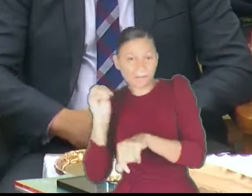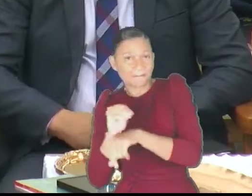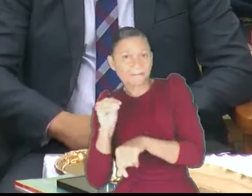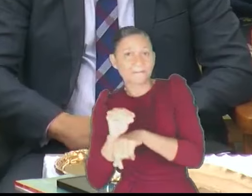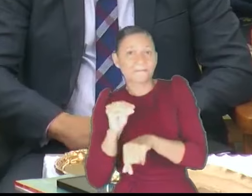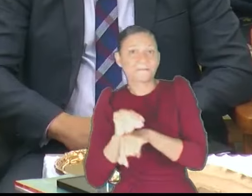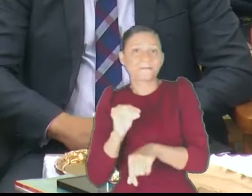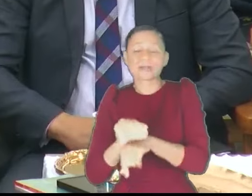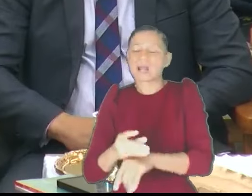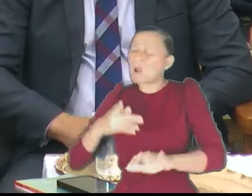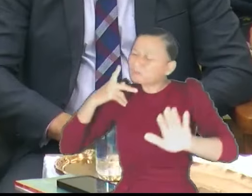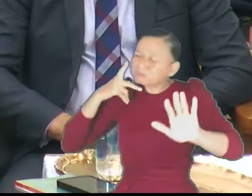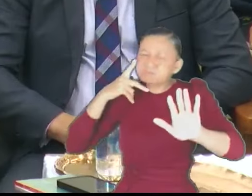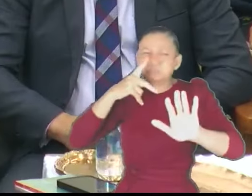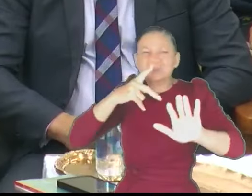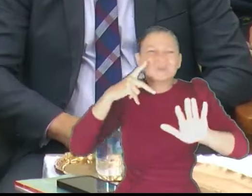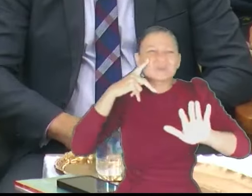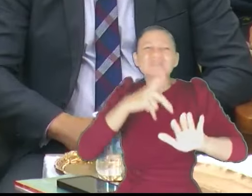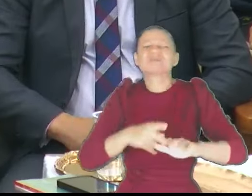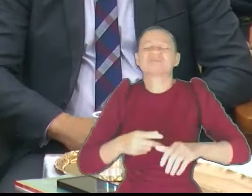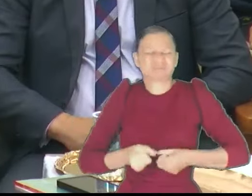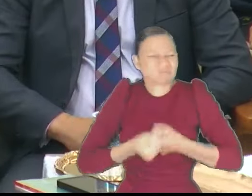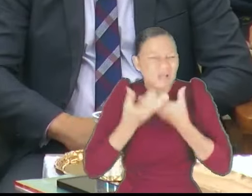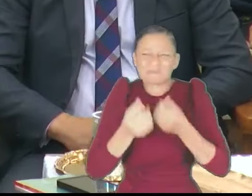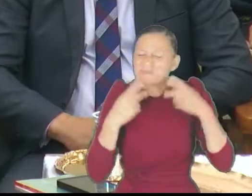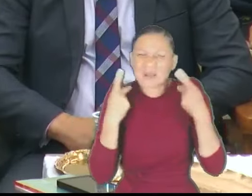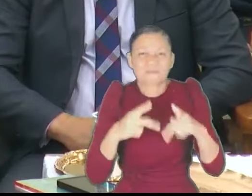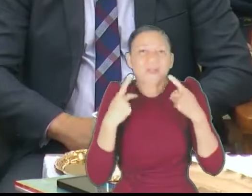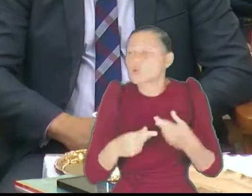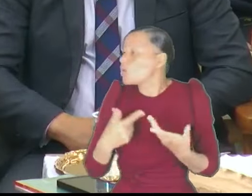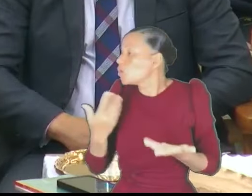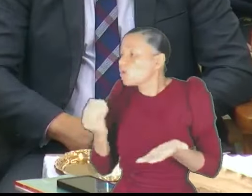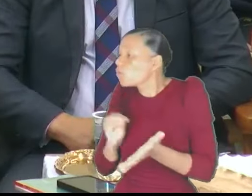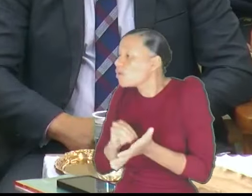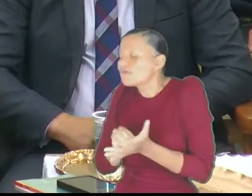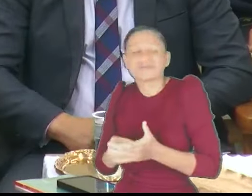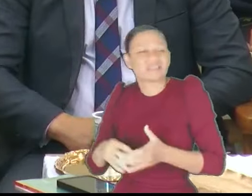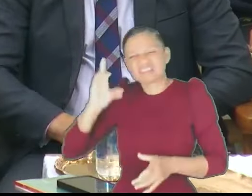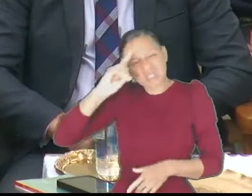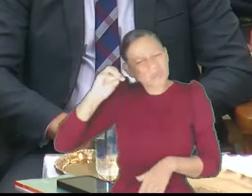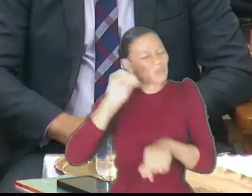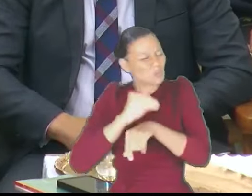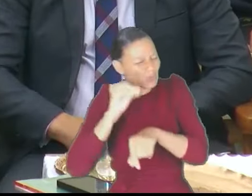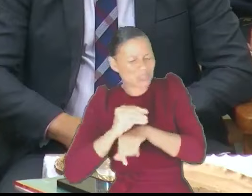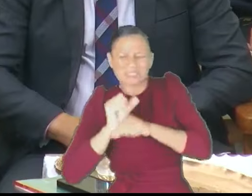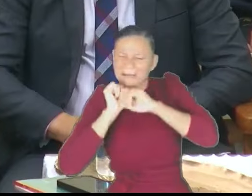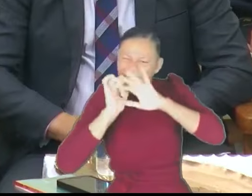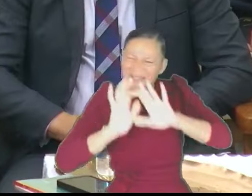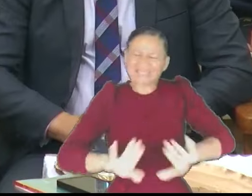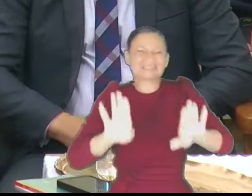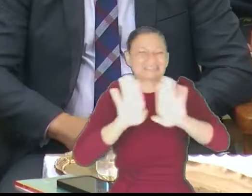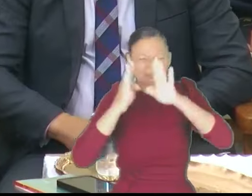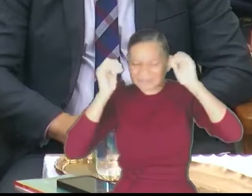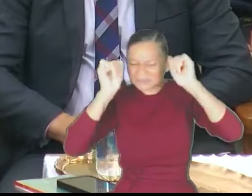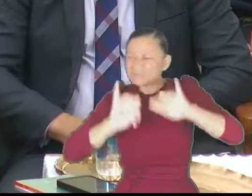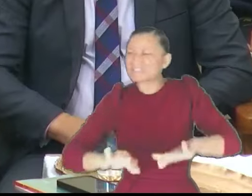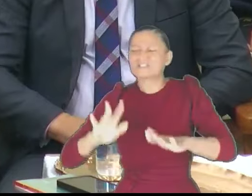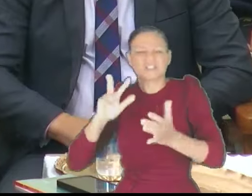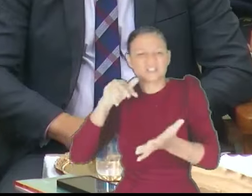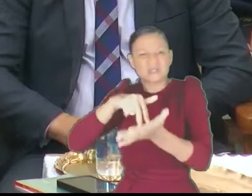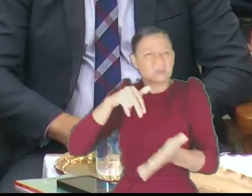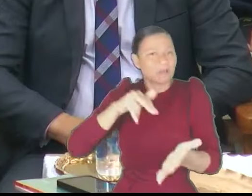é profetizar. Solte a palavra, pregue a palavra. E o resto, pastor? O resto ele manda, ele provê, ele abre porta. Ei, ele levanta da onde